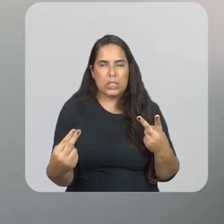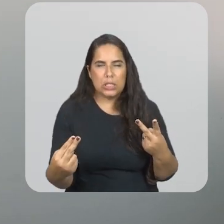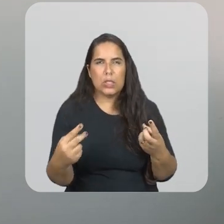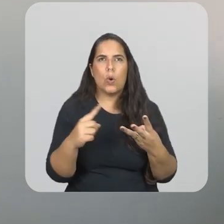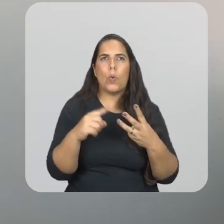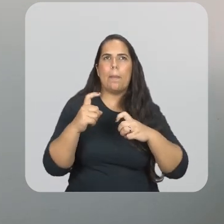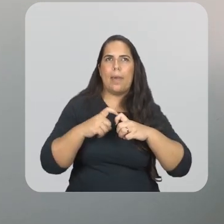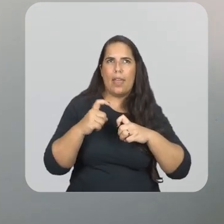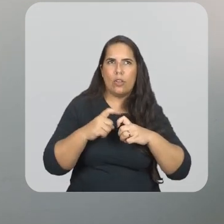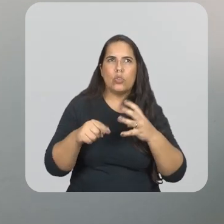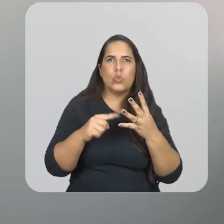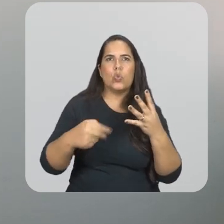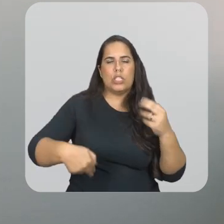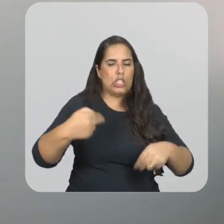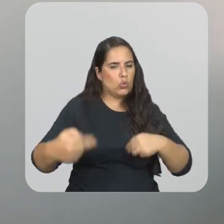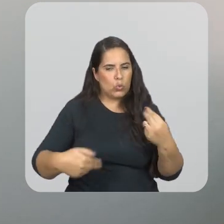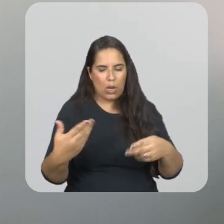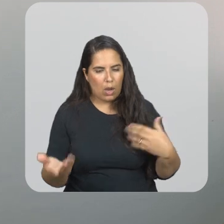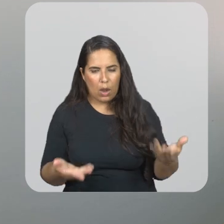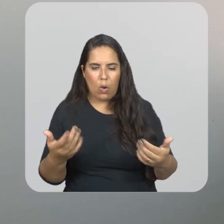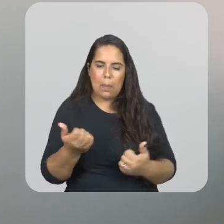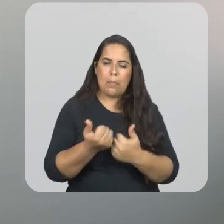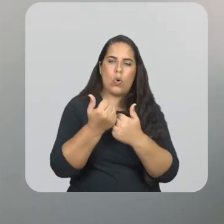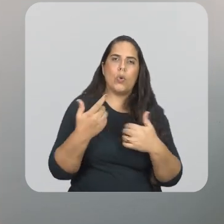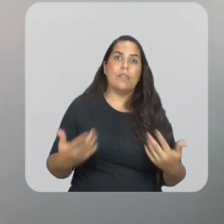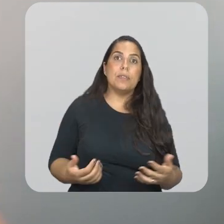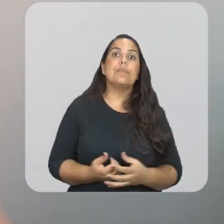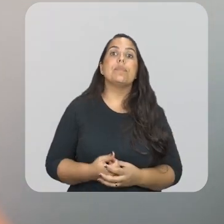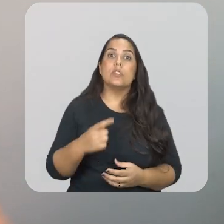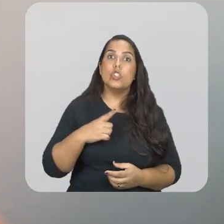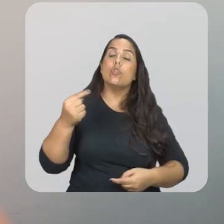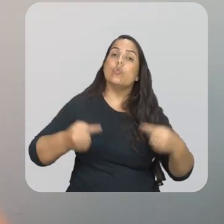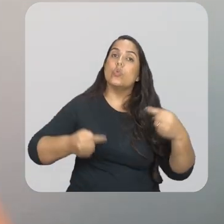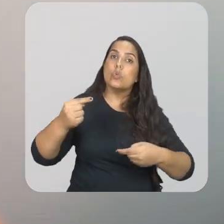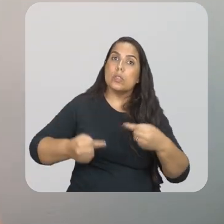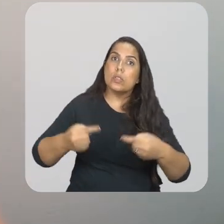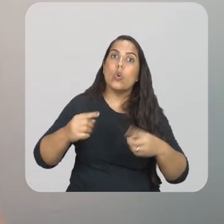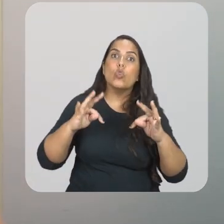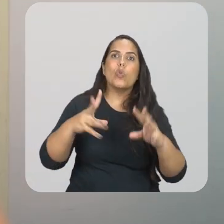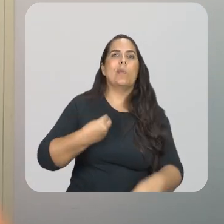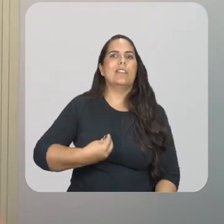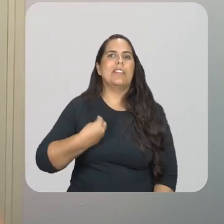nutrição, o médico, o cirurgião, ou um de apoio, enfim. Então tinha uma discussão